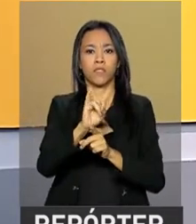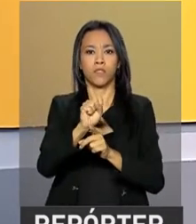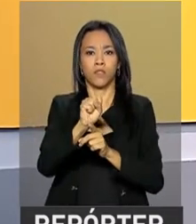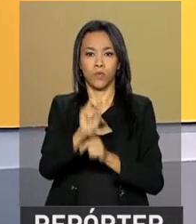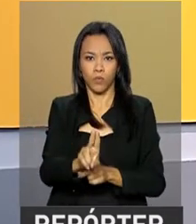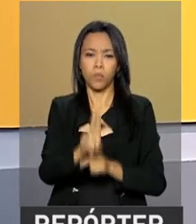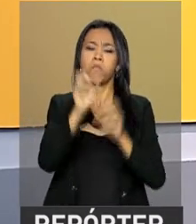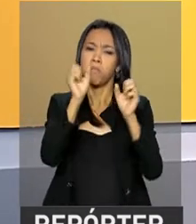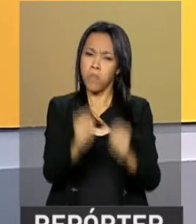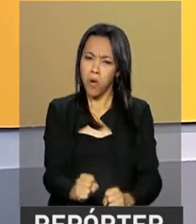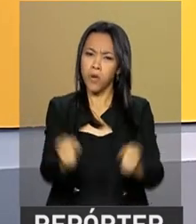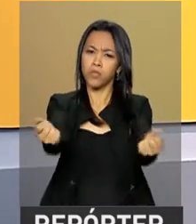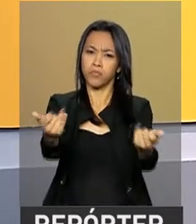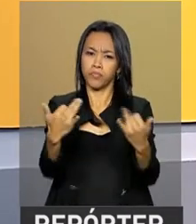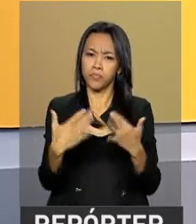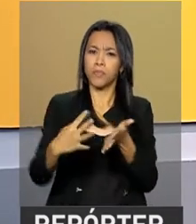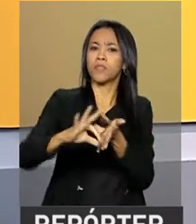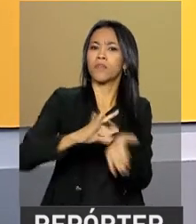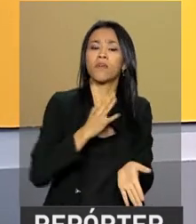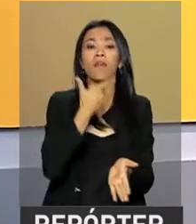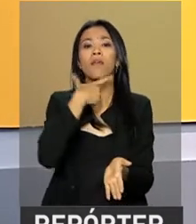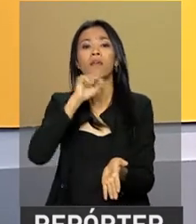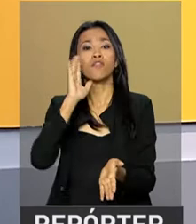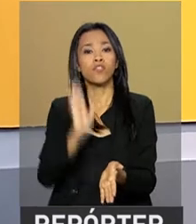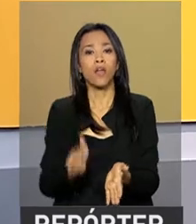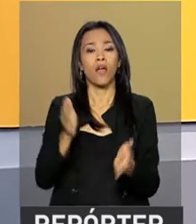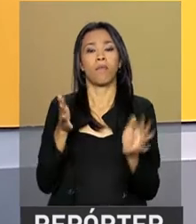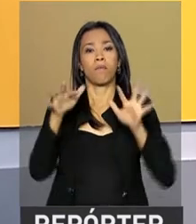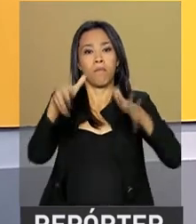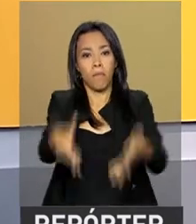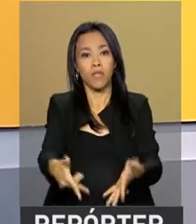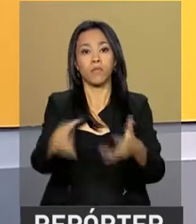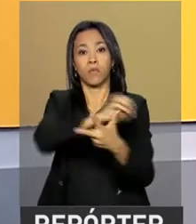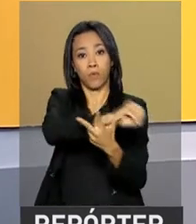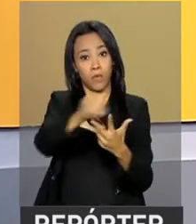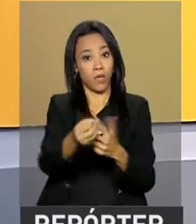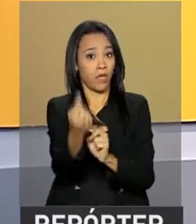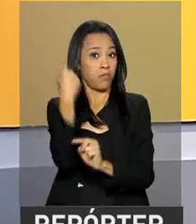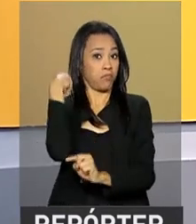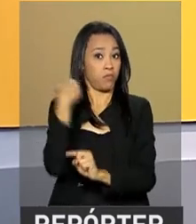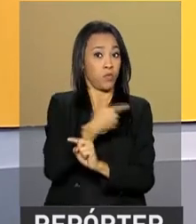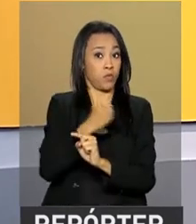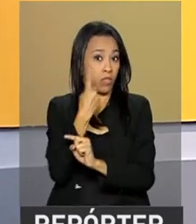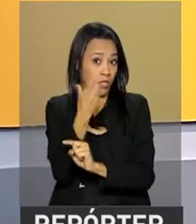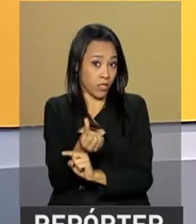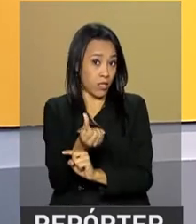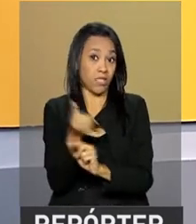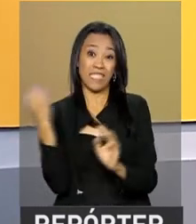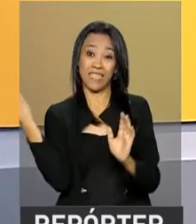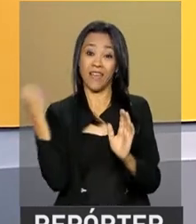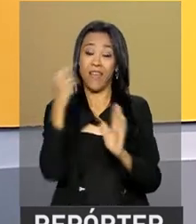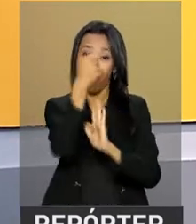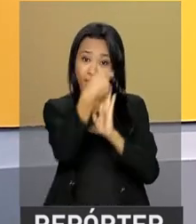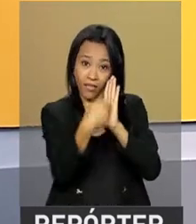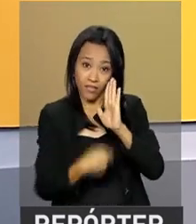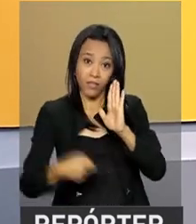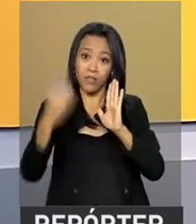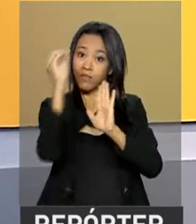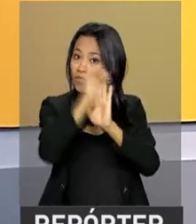os candidatos que participaram do enem em 2006 e não geraram a redação são quase